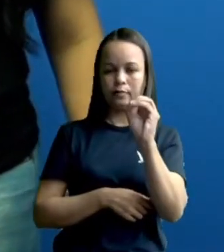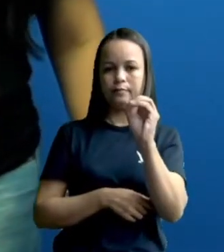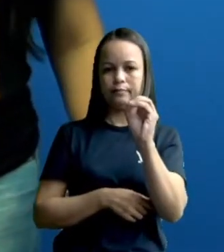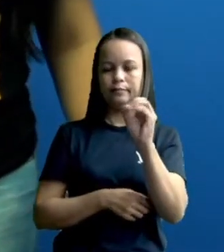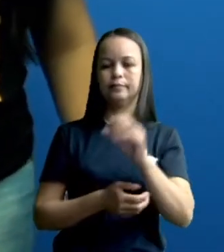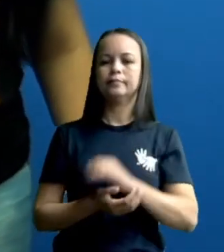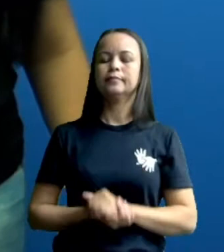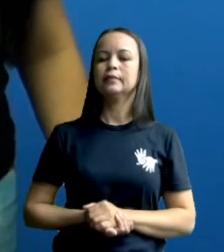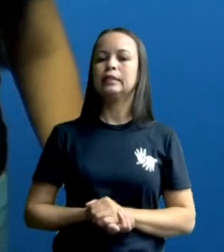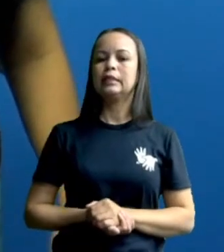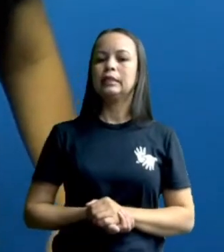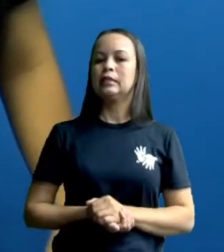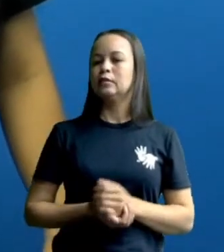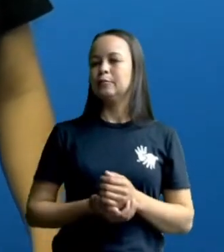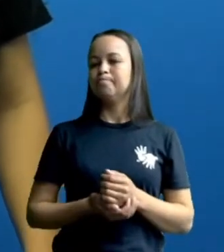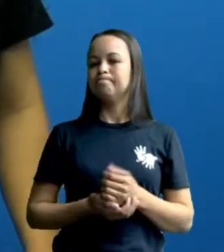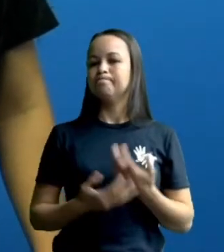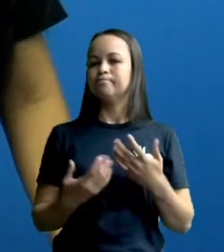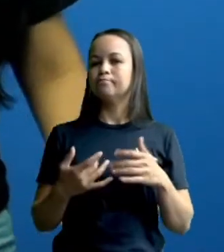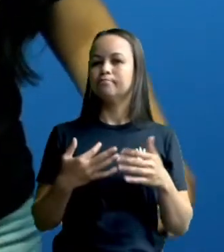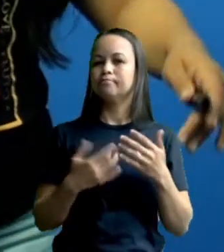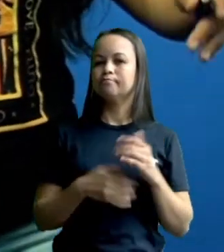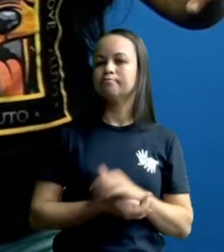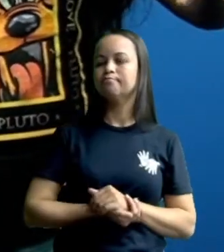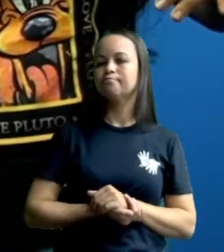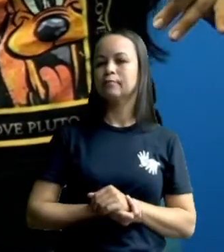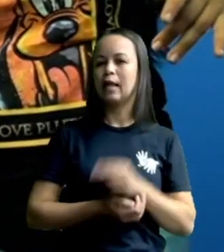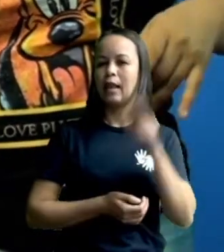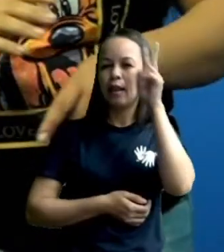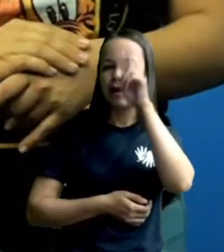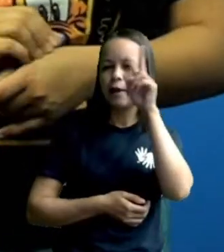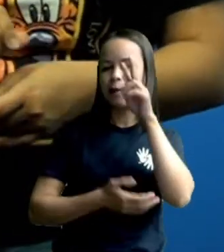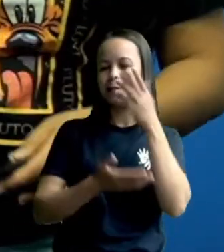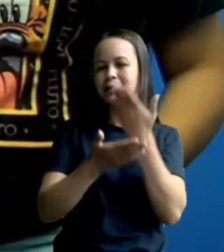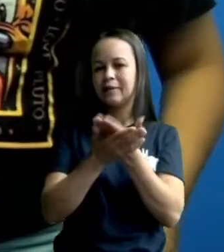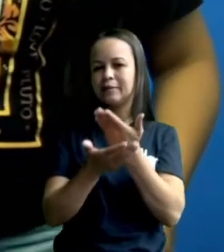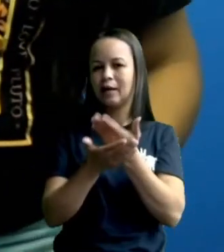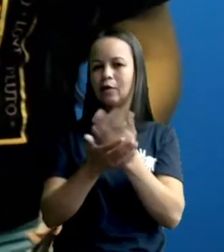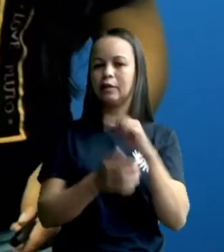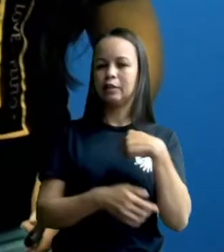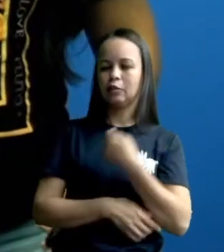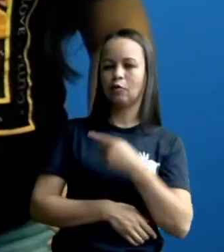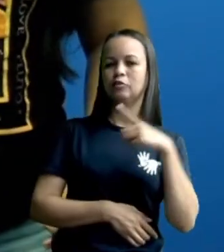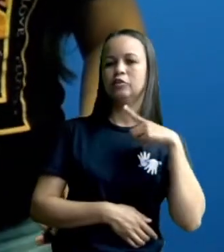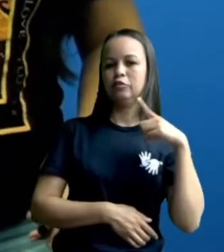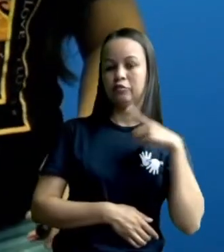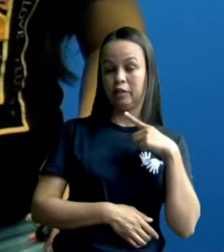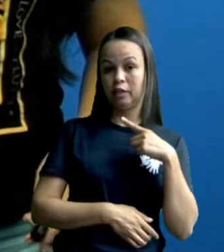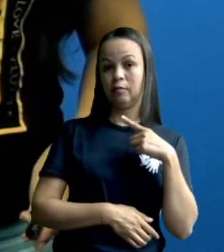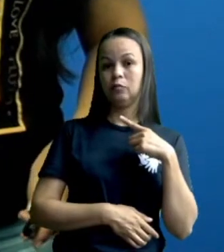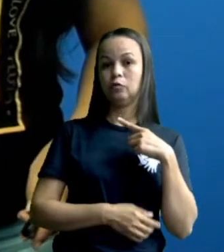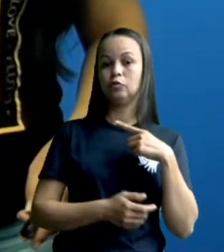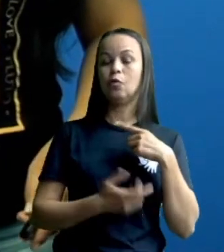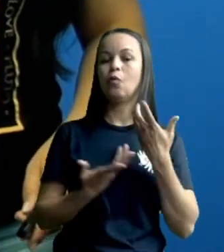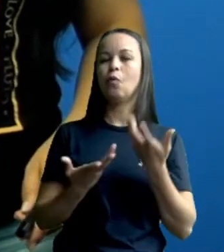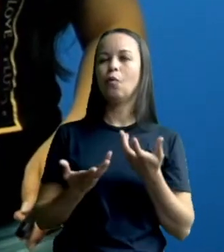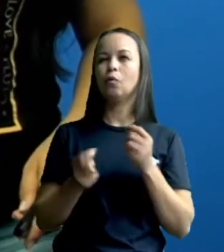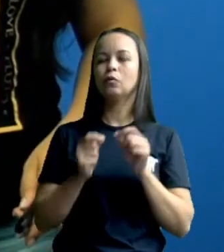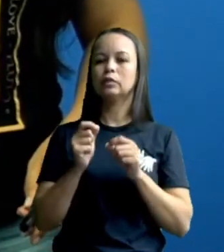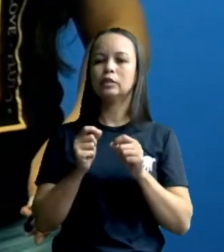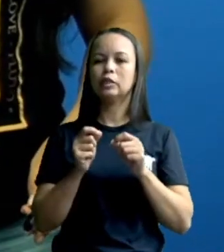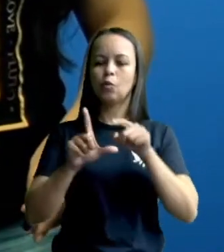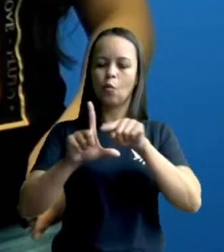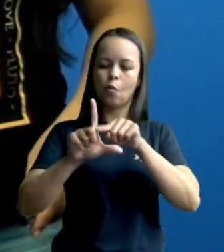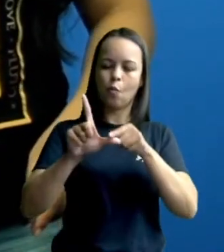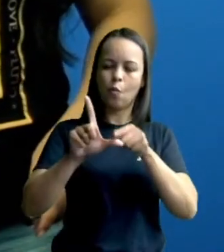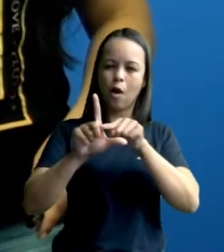tá certo? Lembra lá daquela aula que a gente teve, onde um ângulo raso,